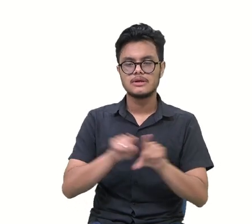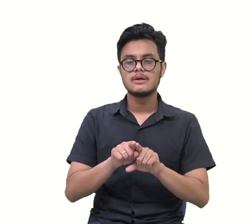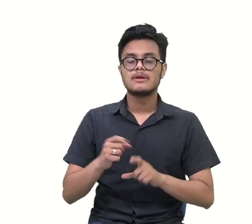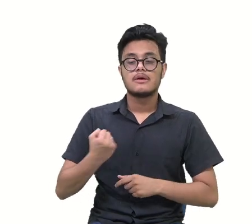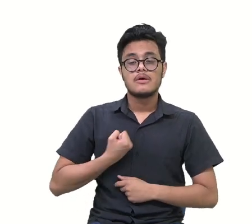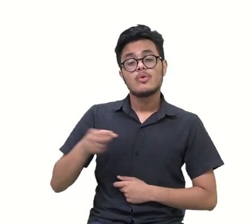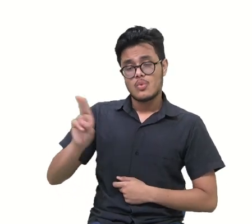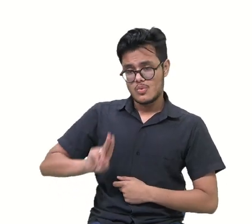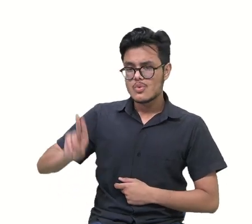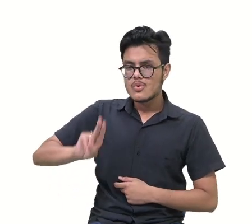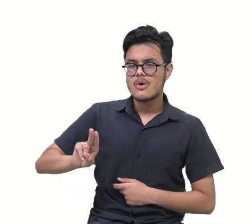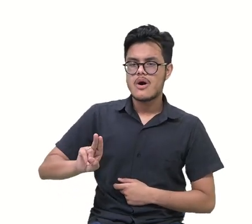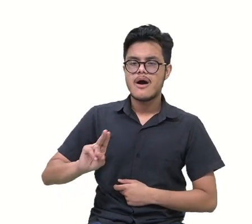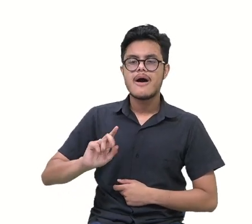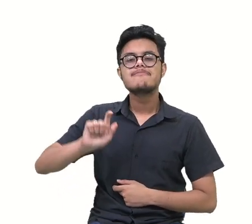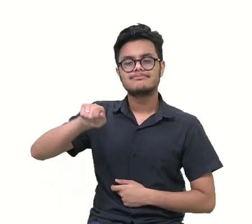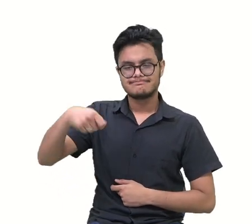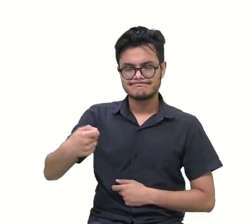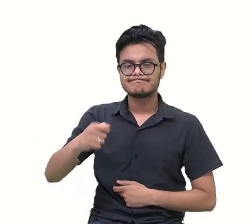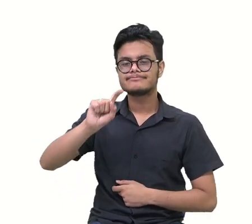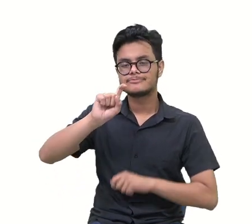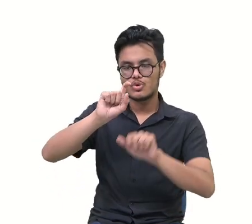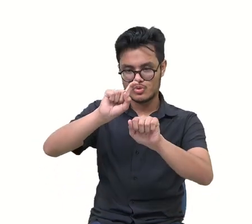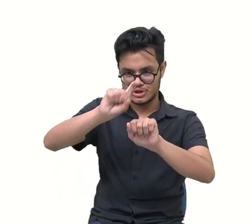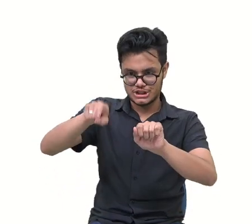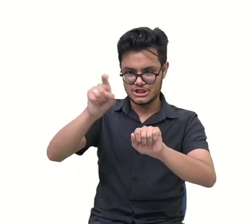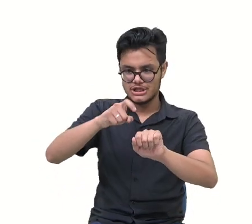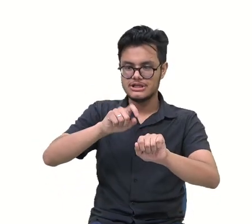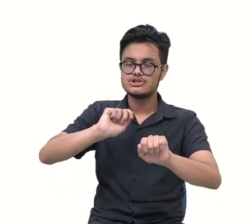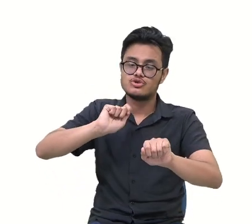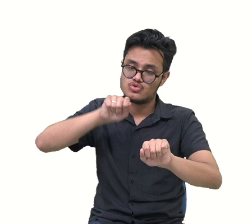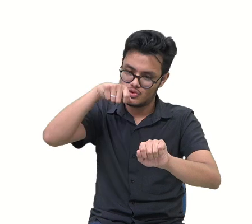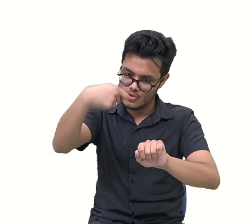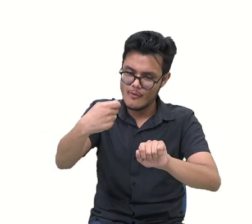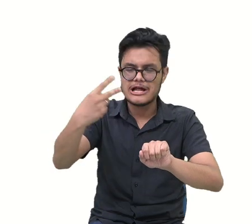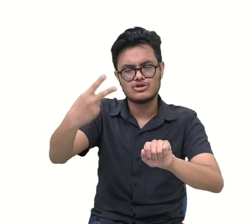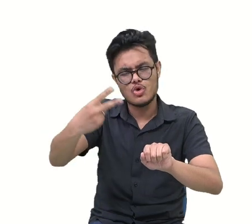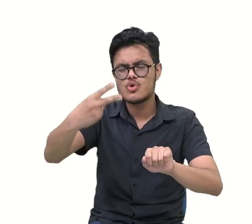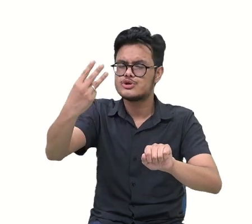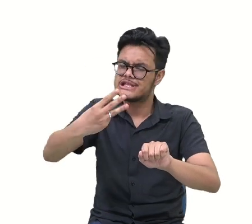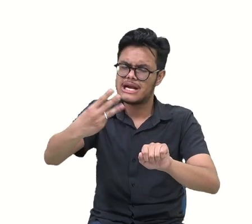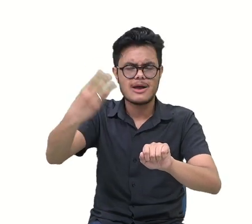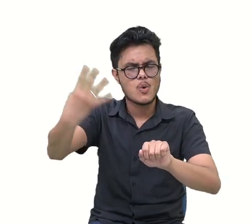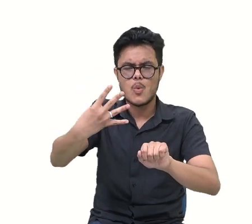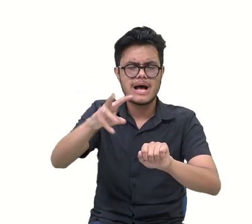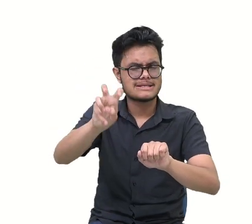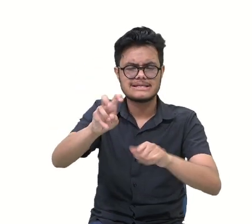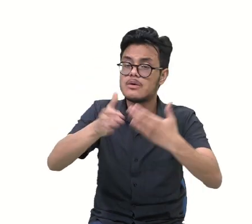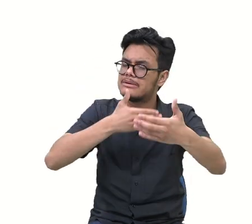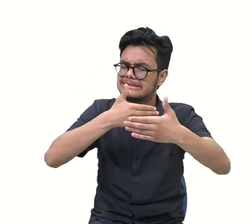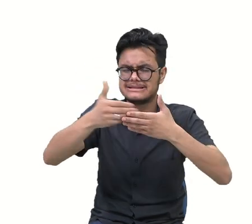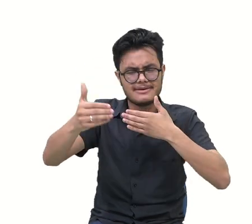a x, encontrei aqui o valor para y, ok? Então essa dependência